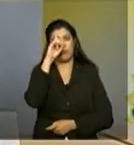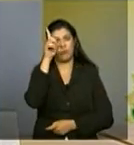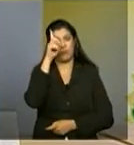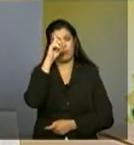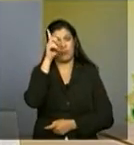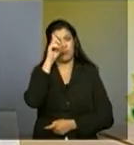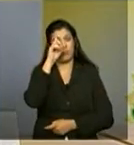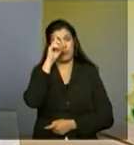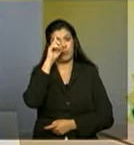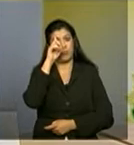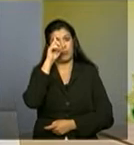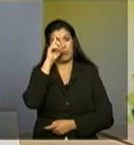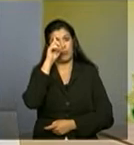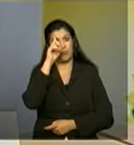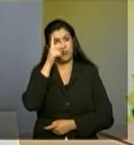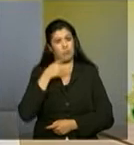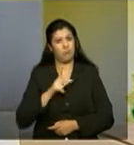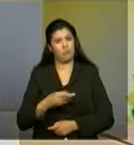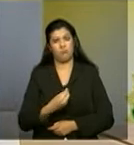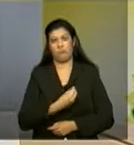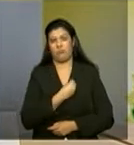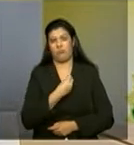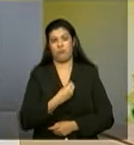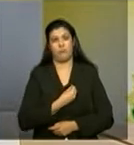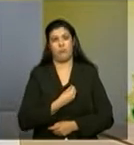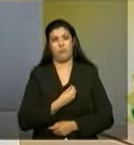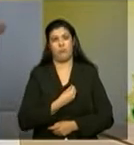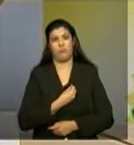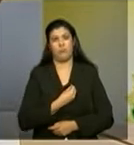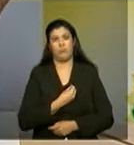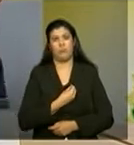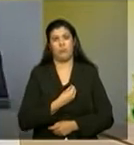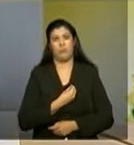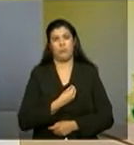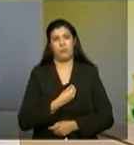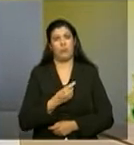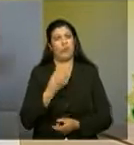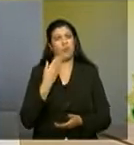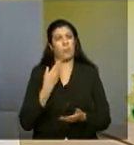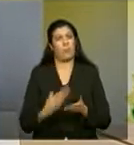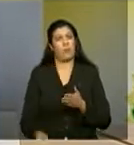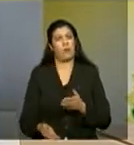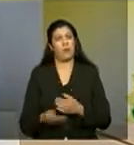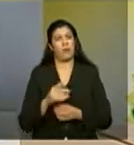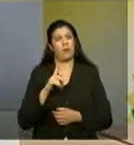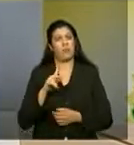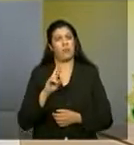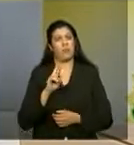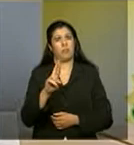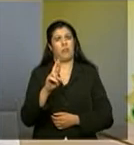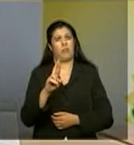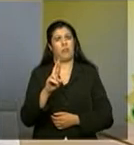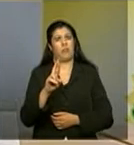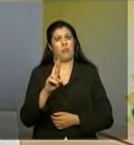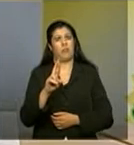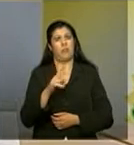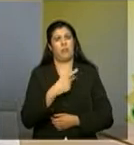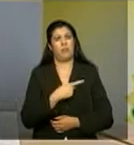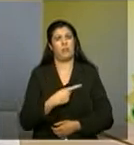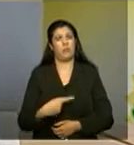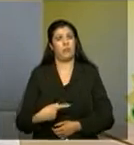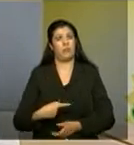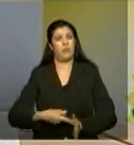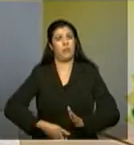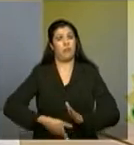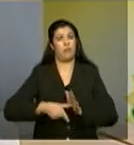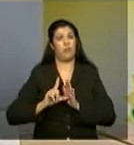e para toda a vida não foi assim apenas na presença da república foram antes no